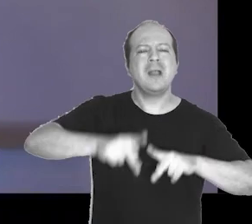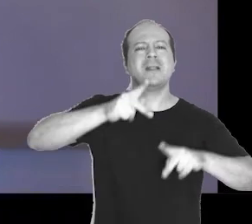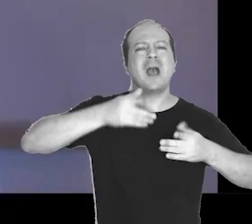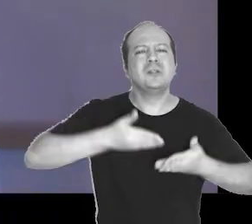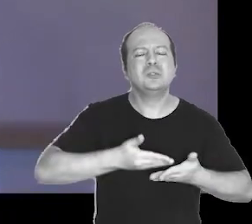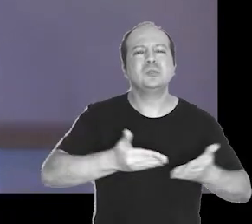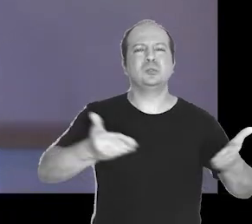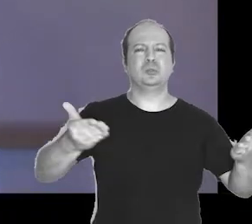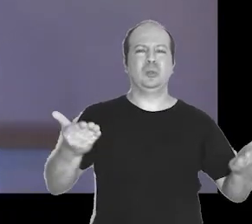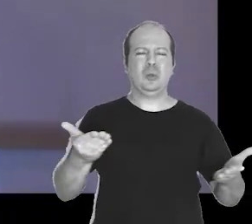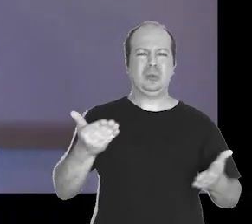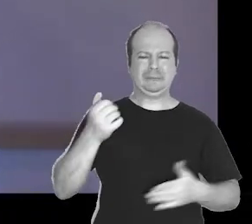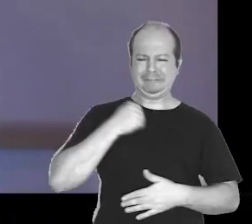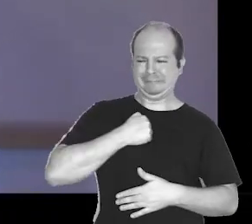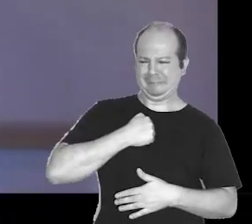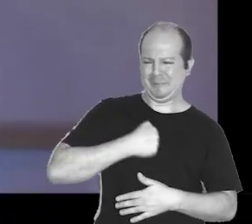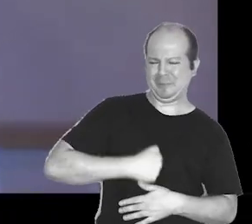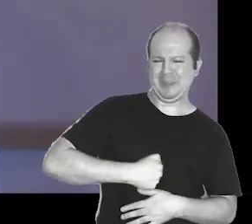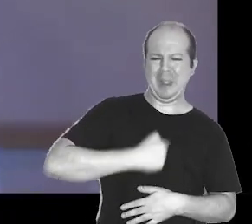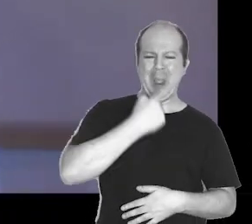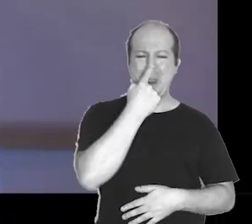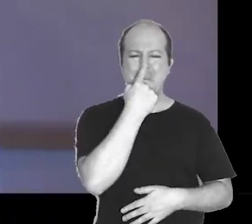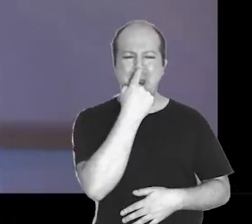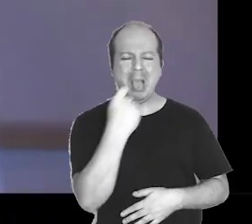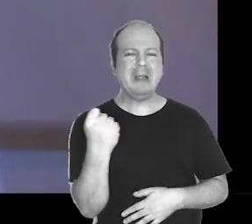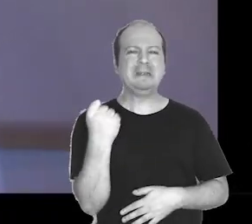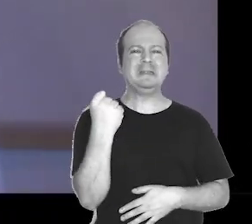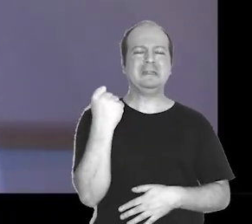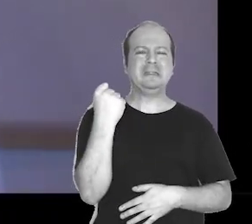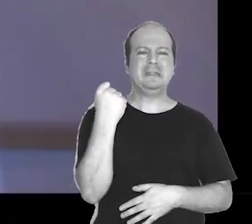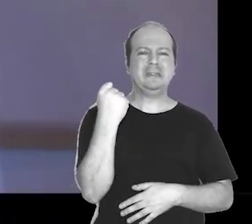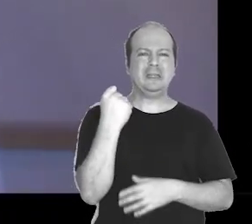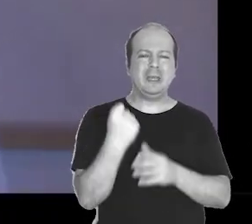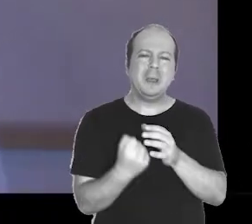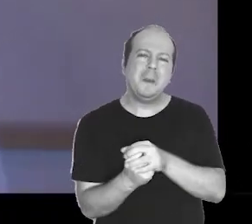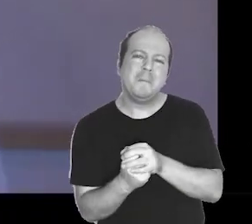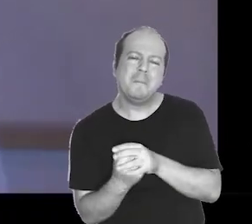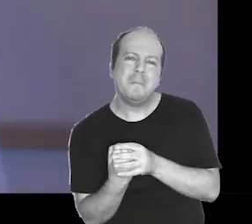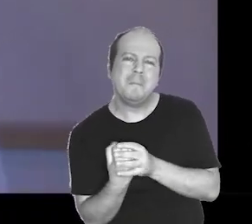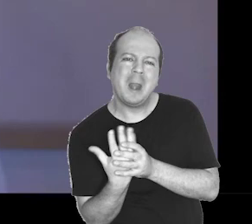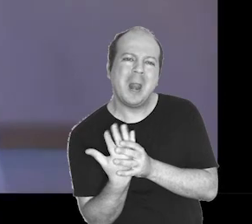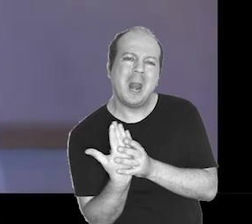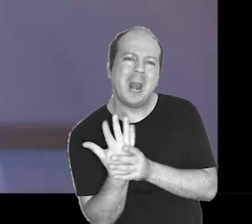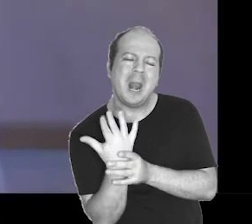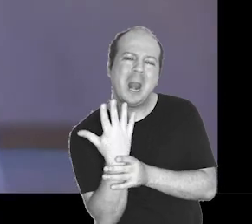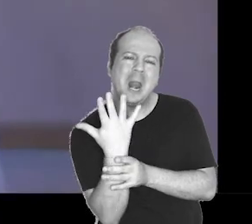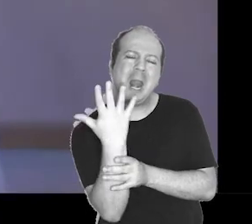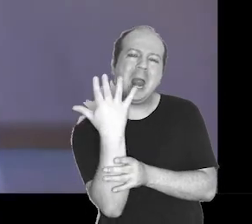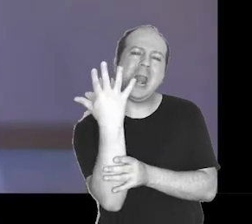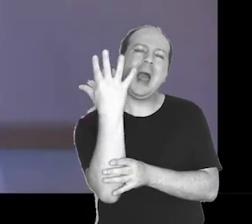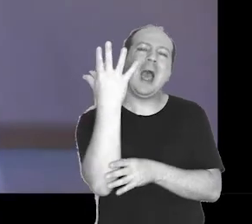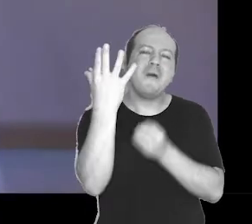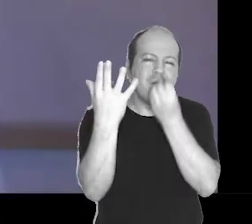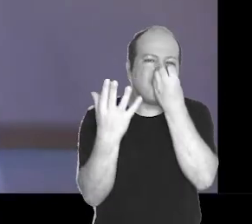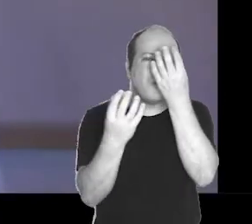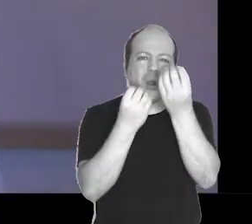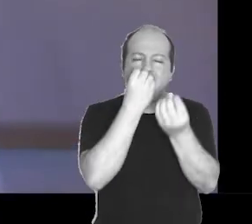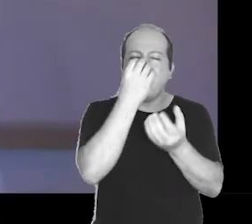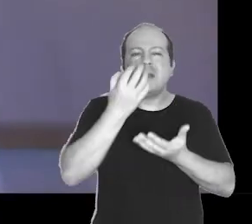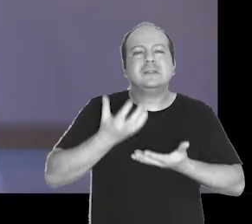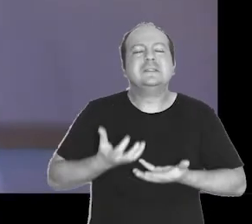do estrume mal cheiroso é que nascem as mais belas flores do jardim.